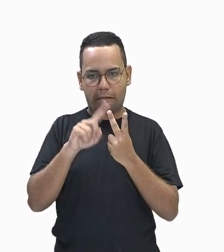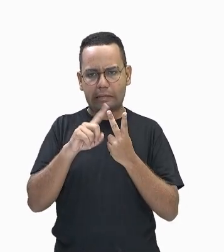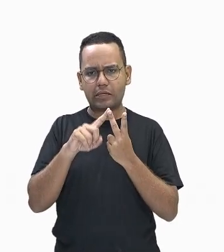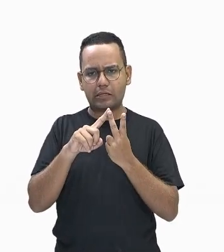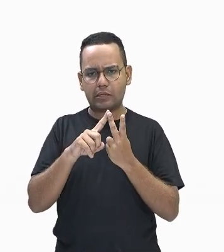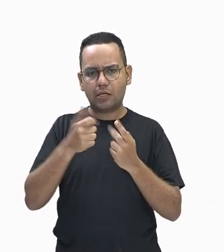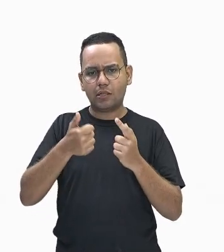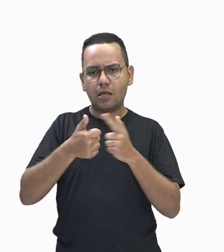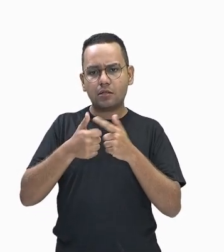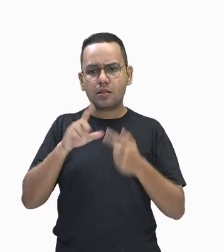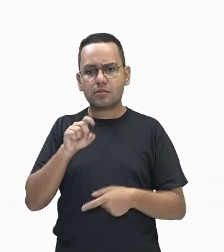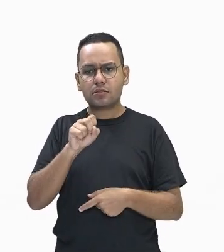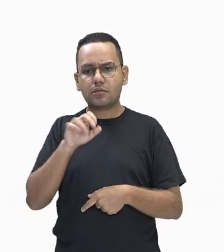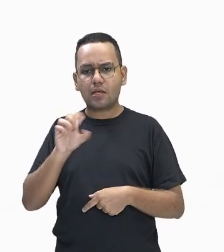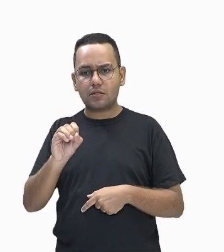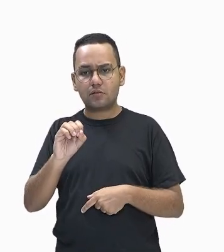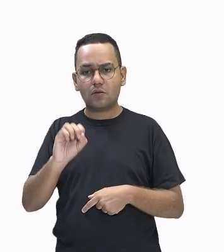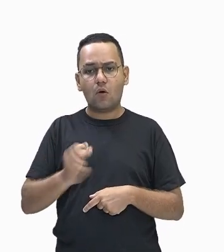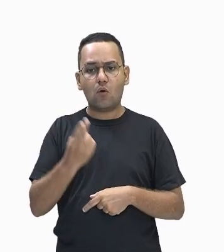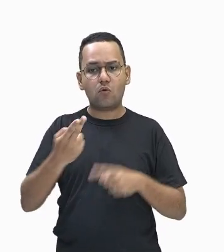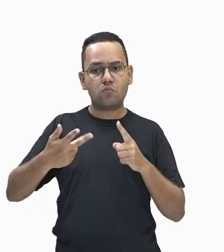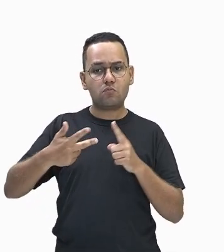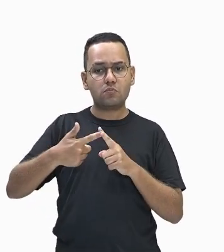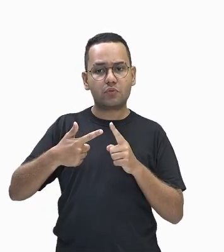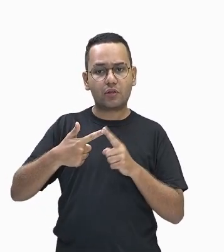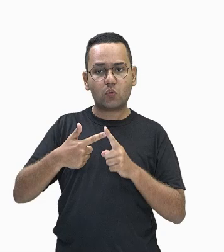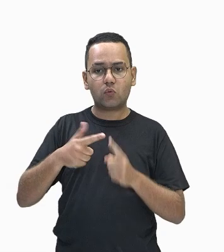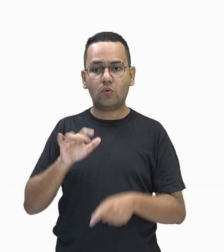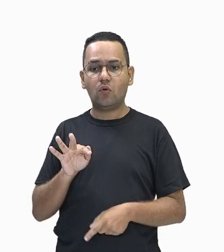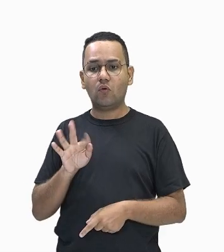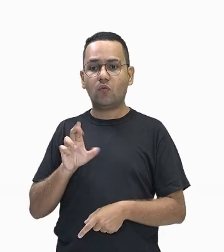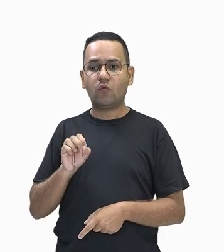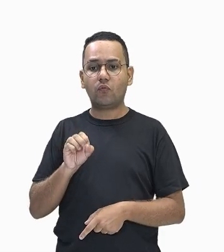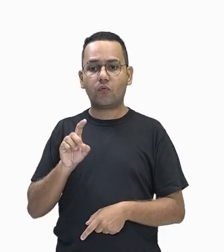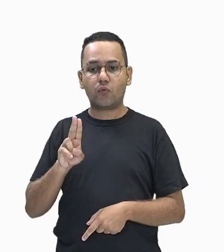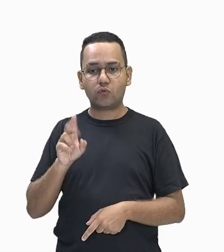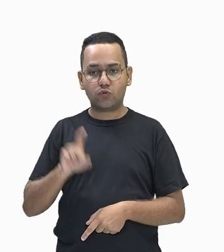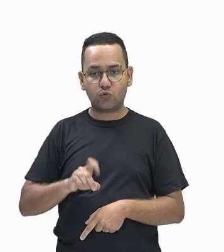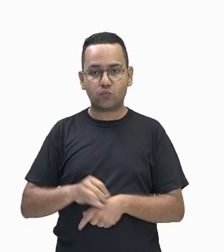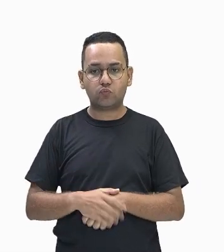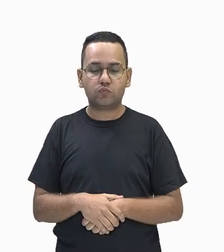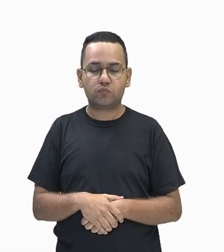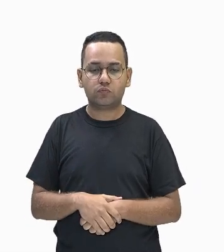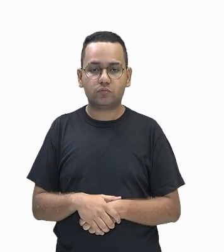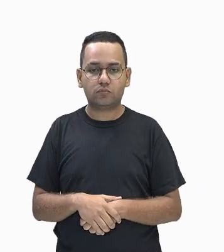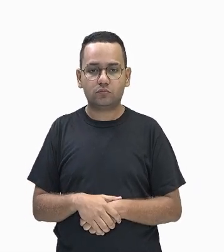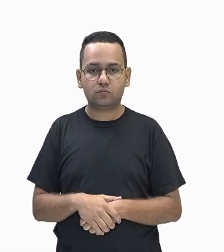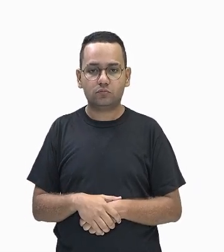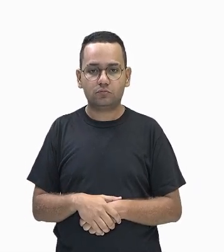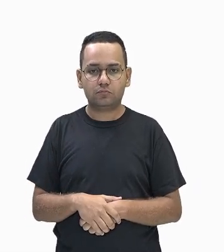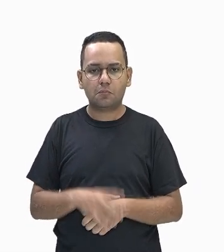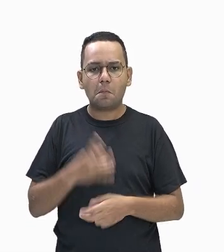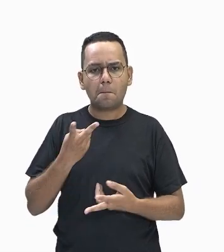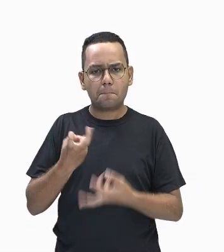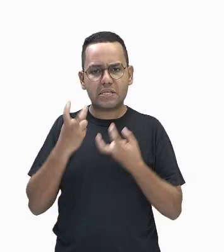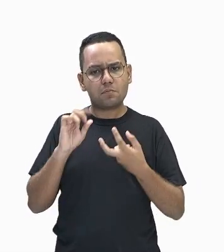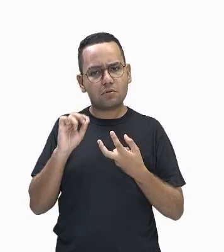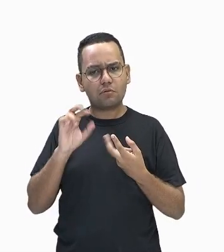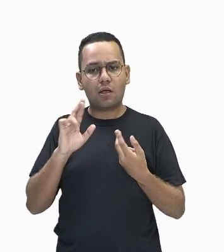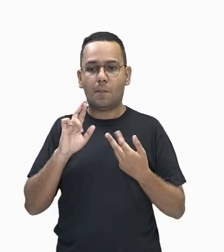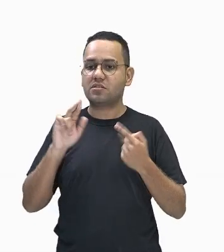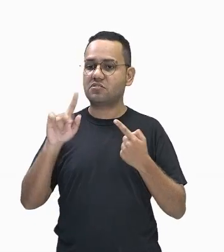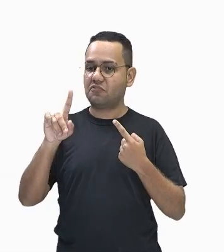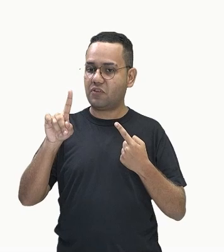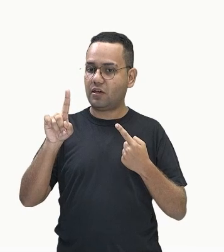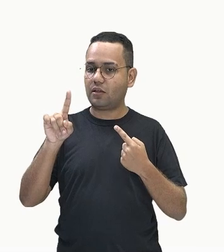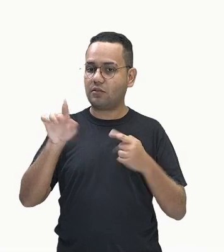conjuntivo denso ou ainda do tipo tecido conjuntivo frouxo. Observe que há uma diferença na organização